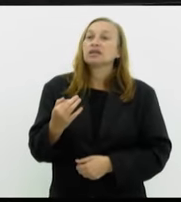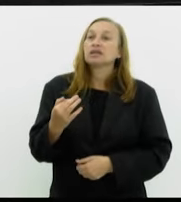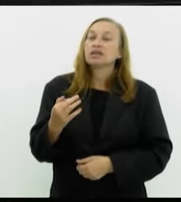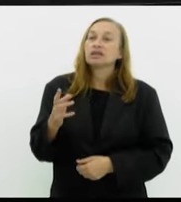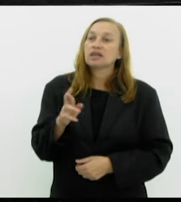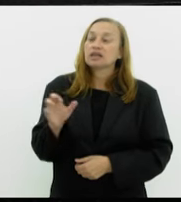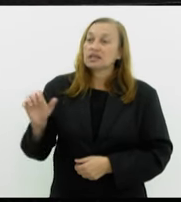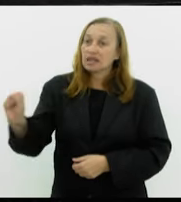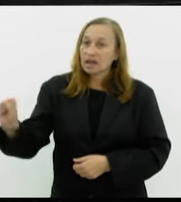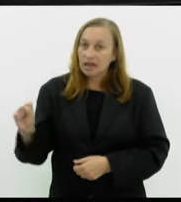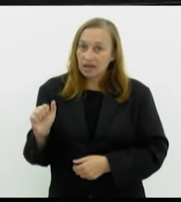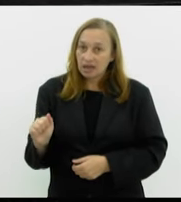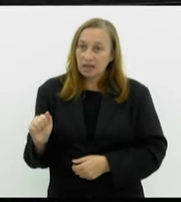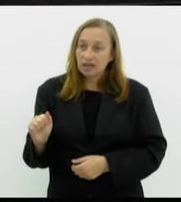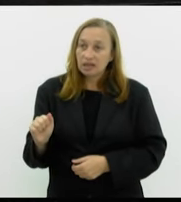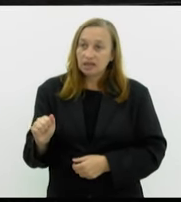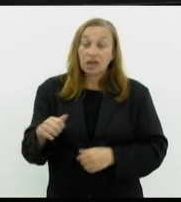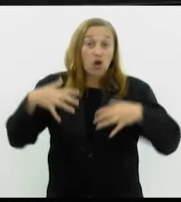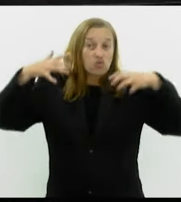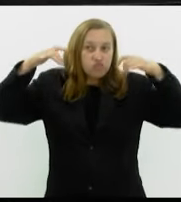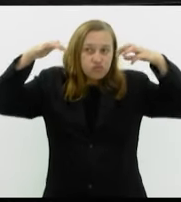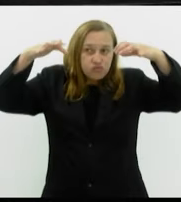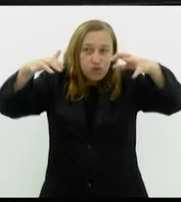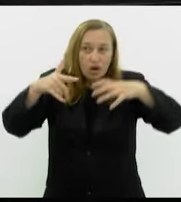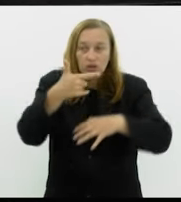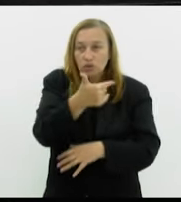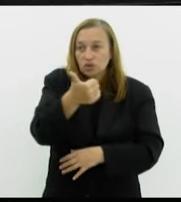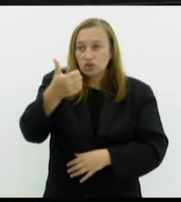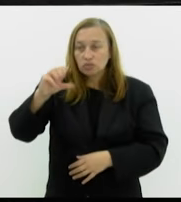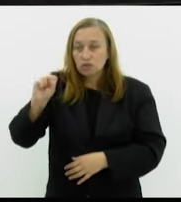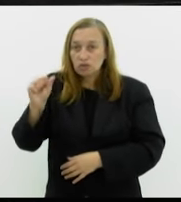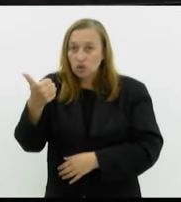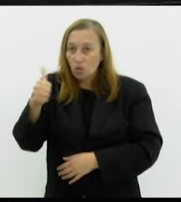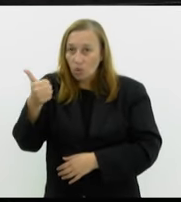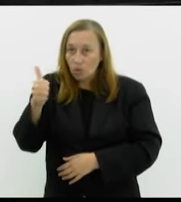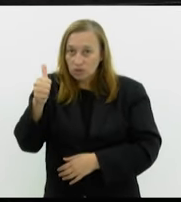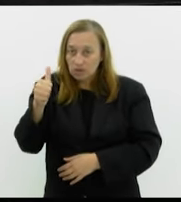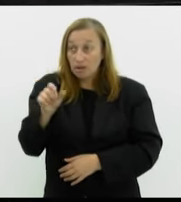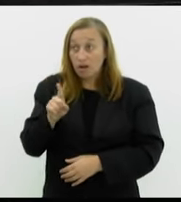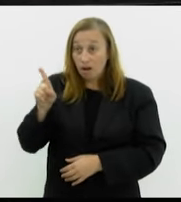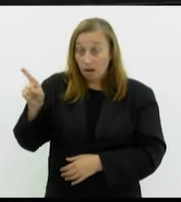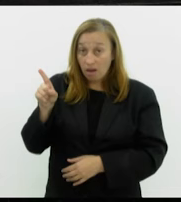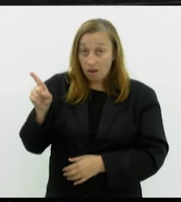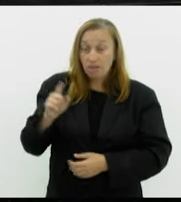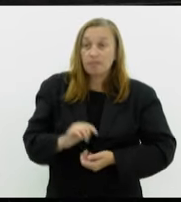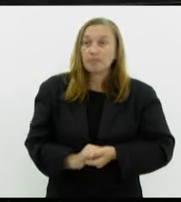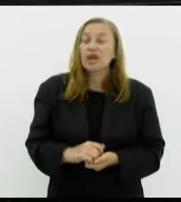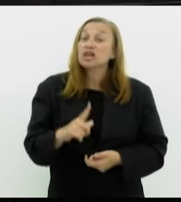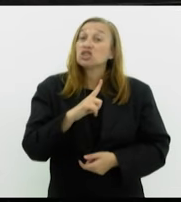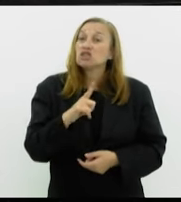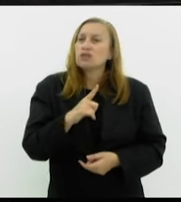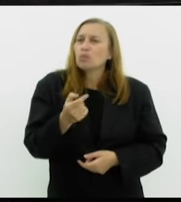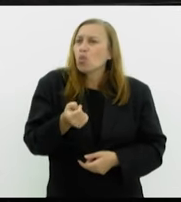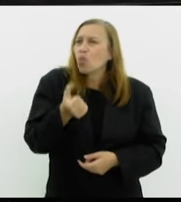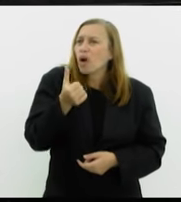que as chuvas de 2011, na região serrana, nós tivemos